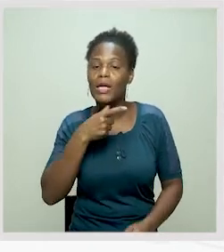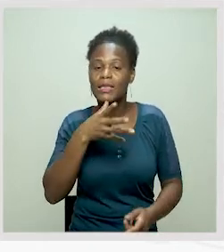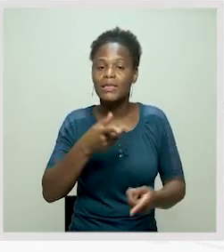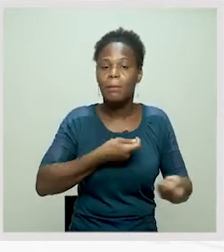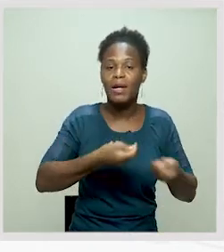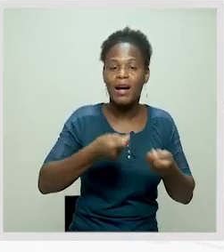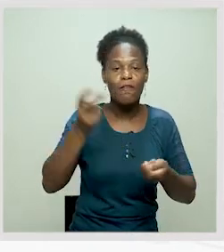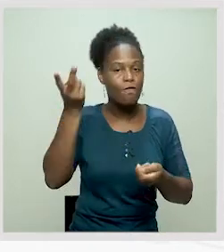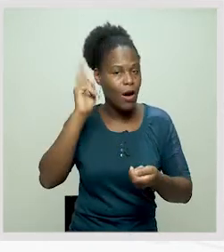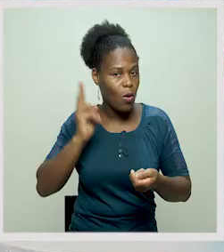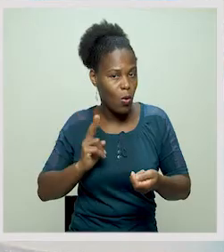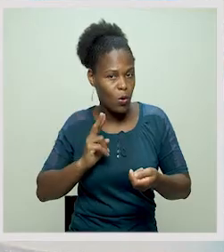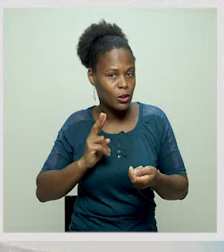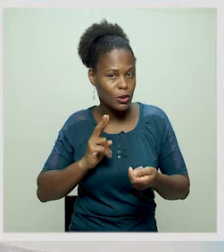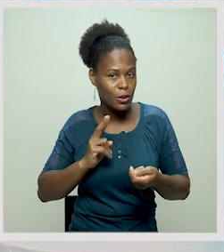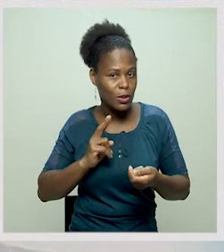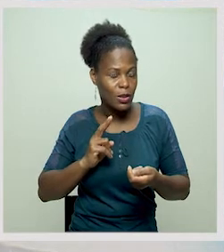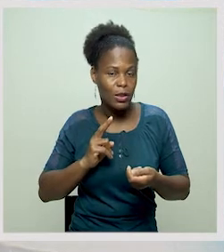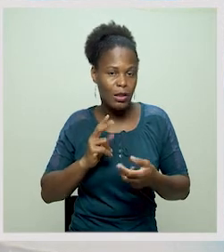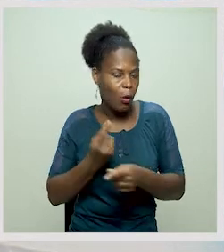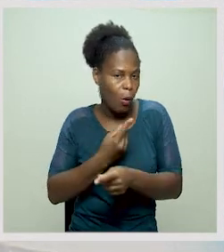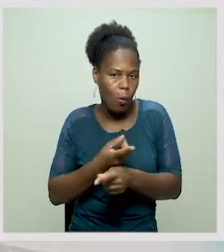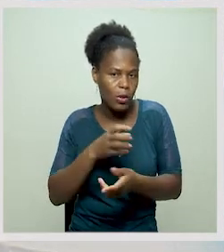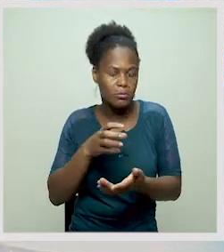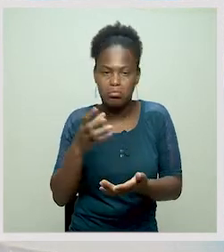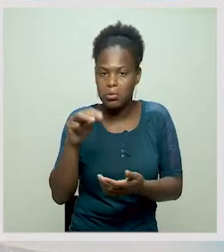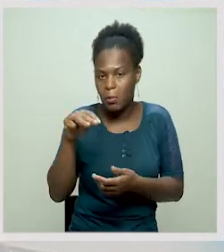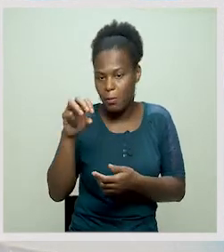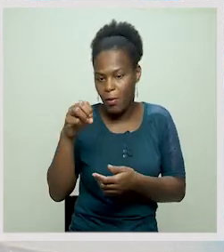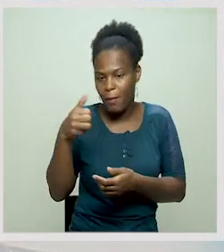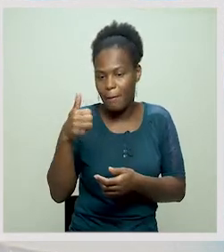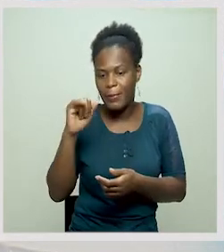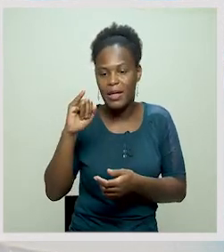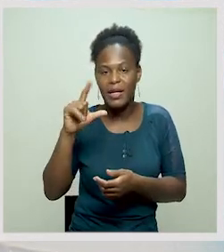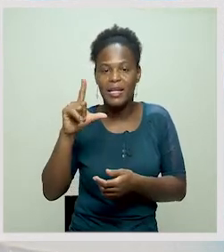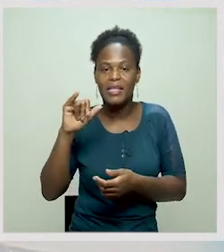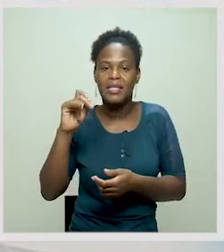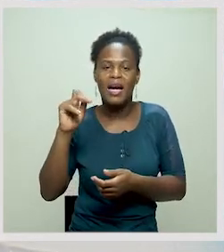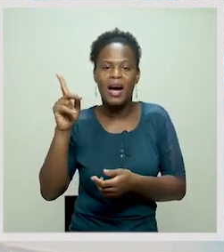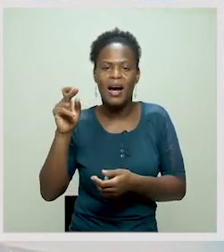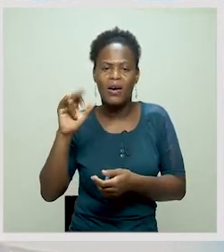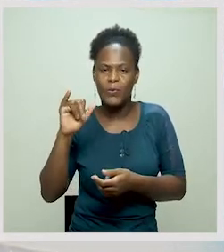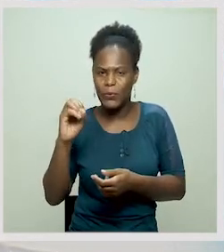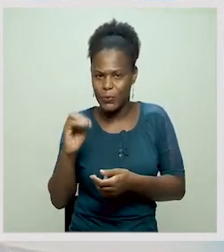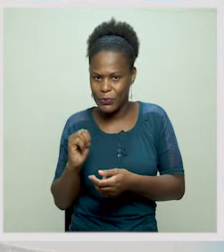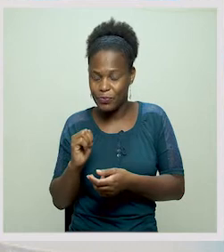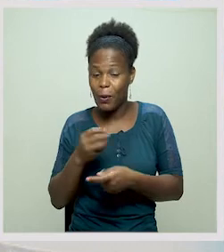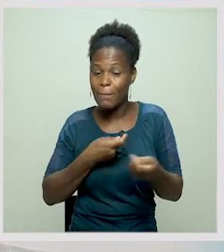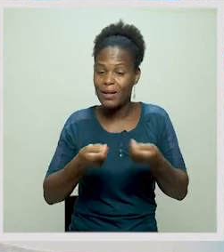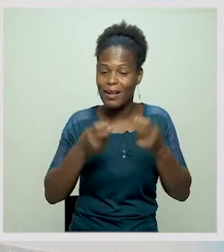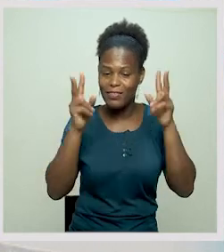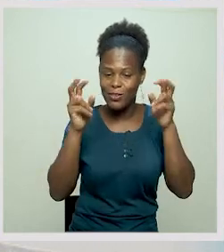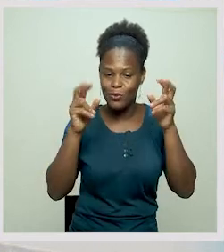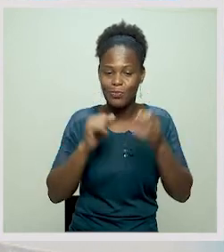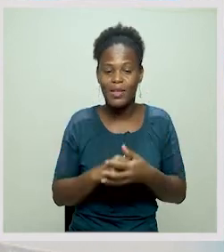mercado de valores mobiliários. O mercado de títulos. E